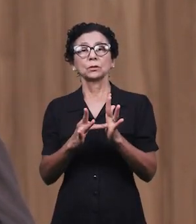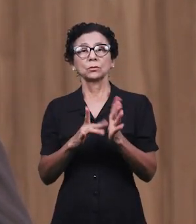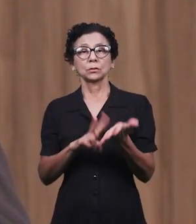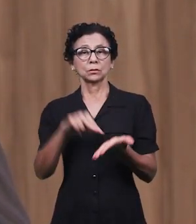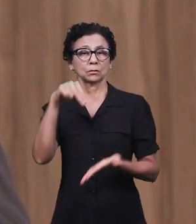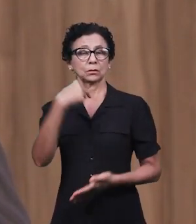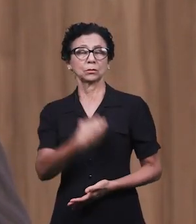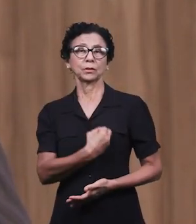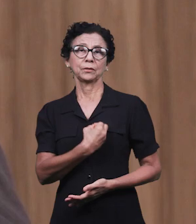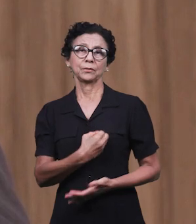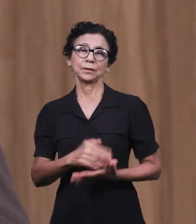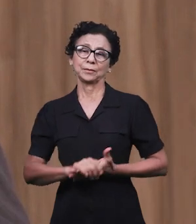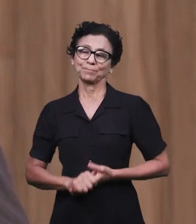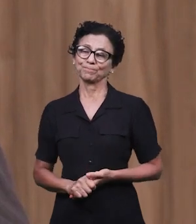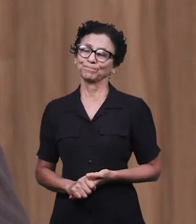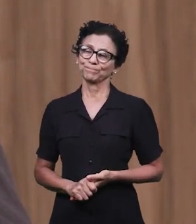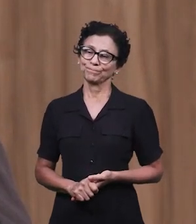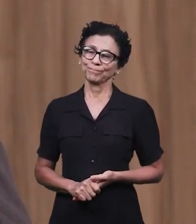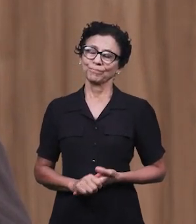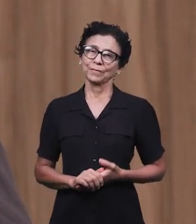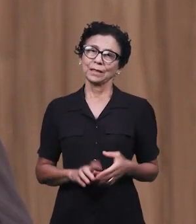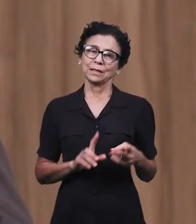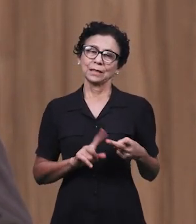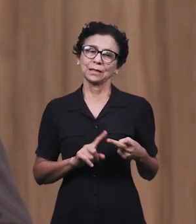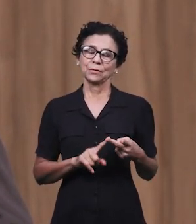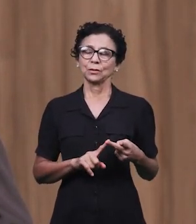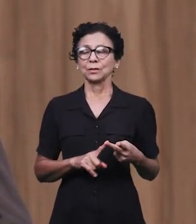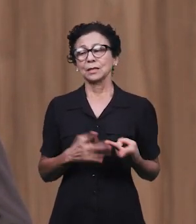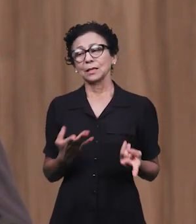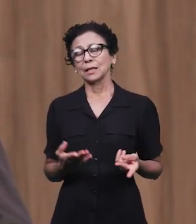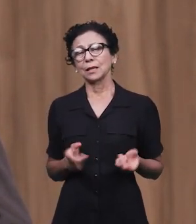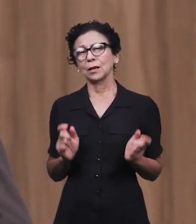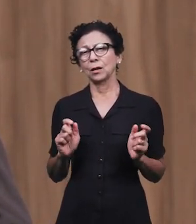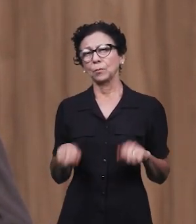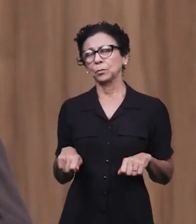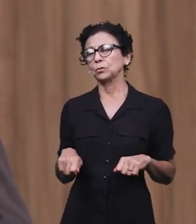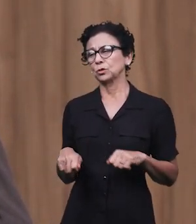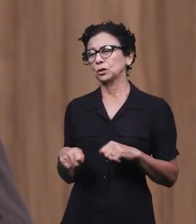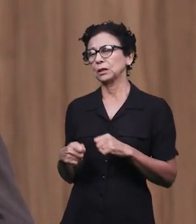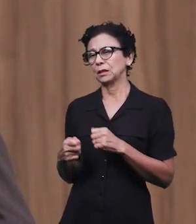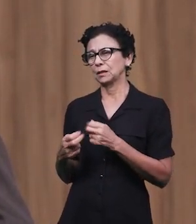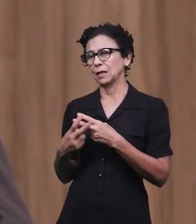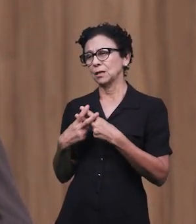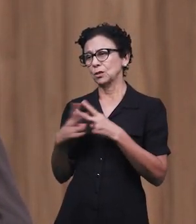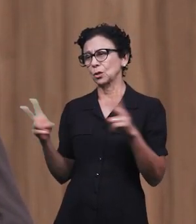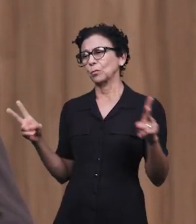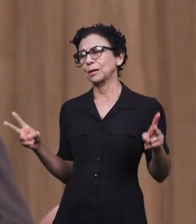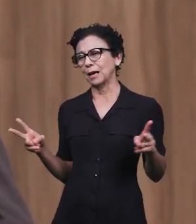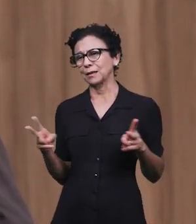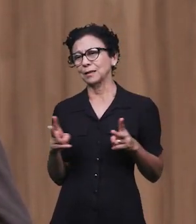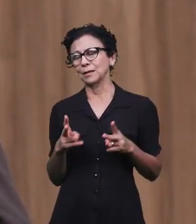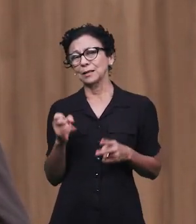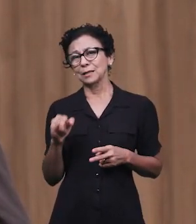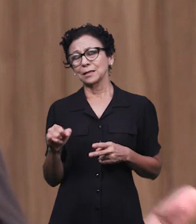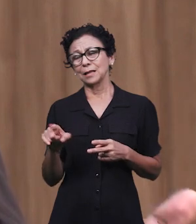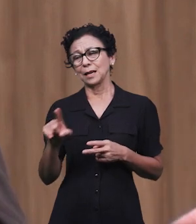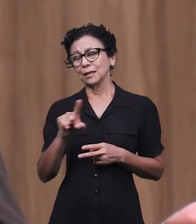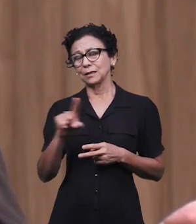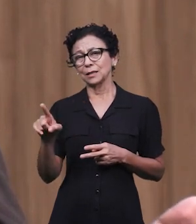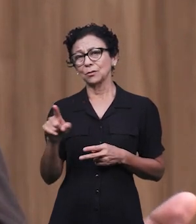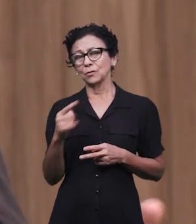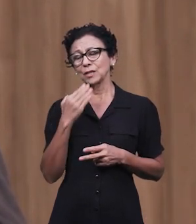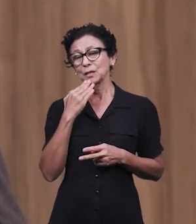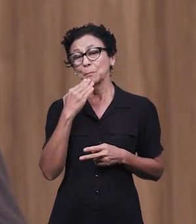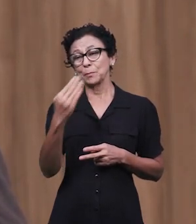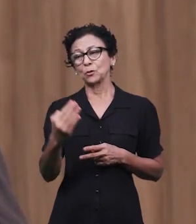tivesse apelado para César. Então, voltamos àquela frase anterior, para César